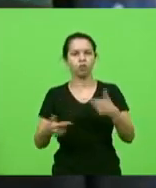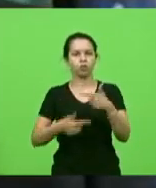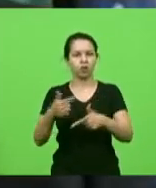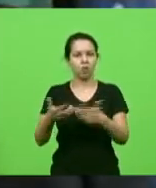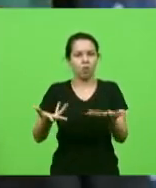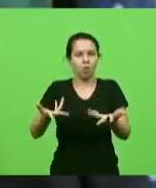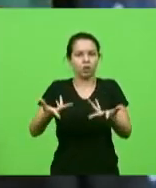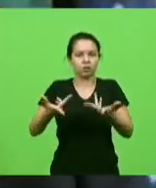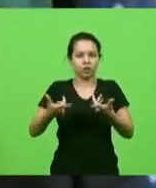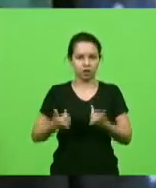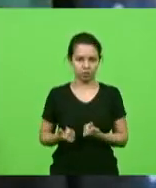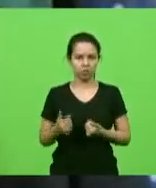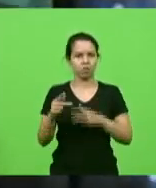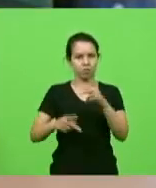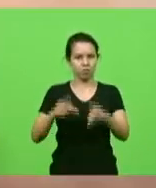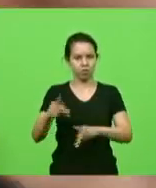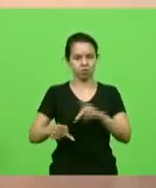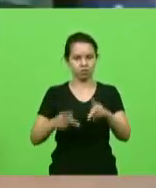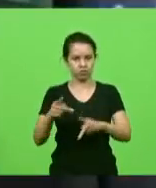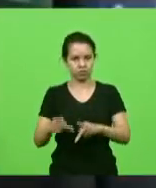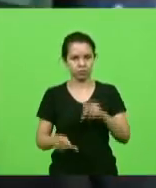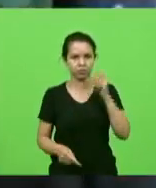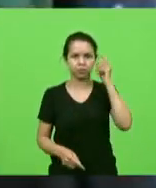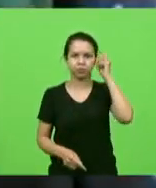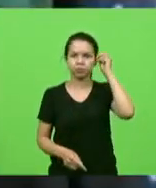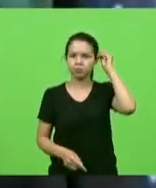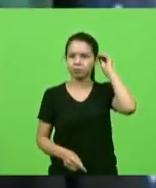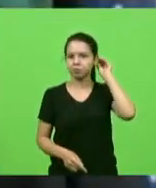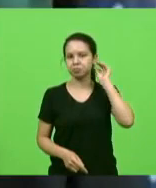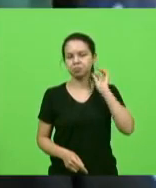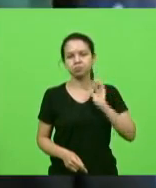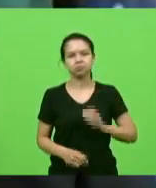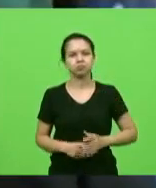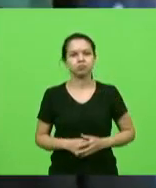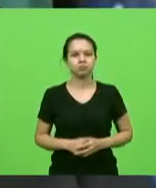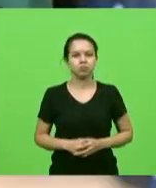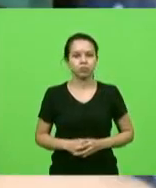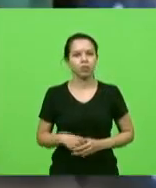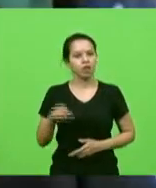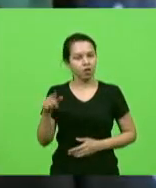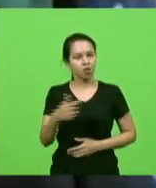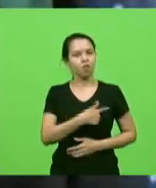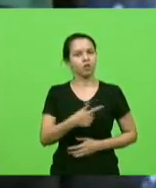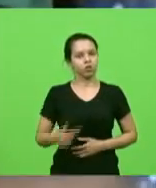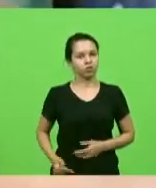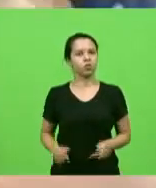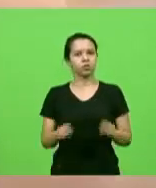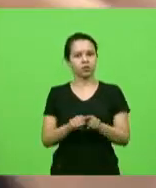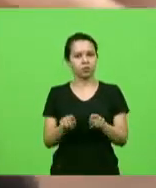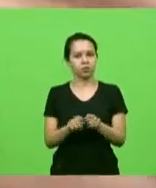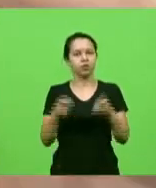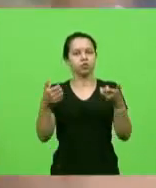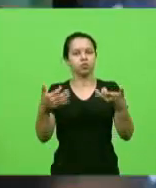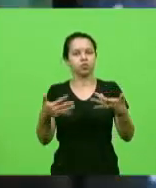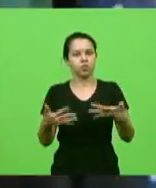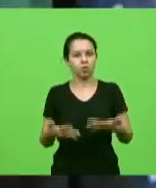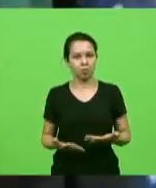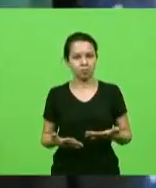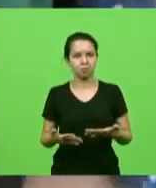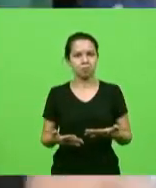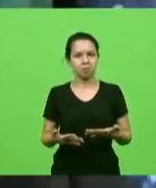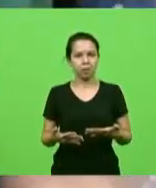a chave com essas exatas palavras o governador ainda deixa eu explicar o Anseio da população